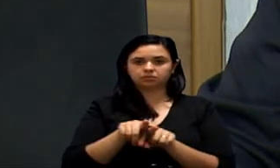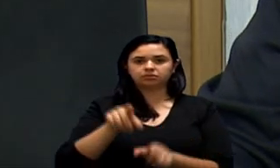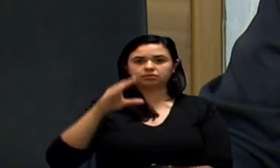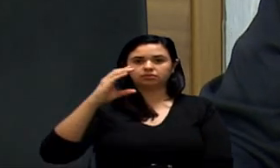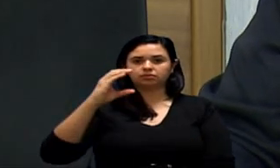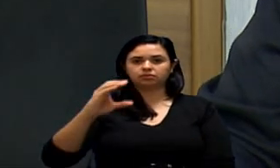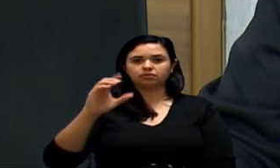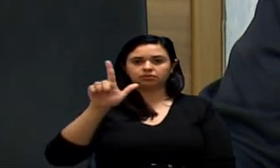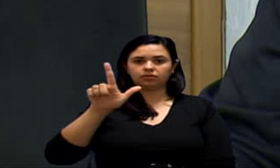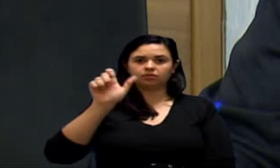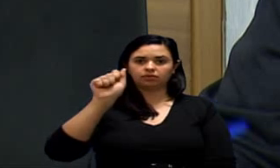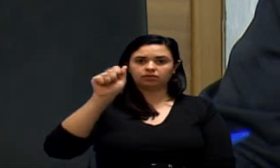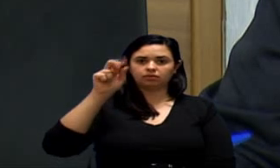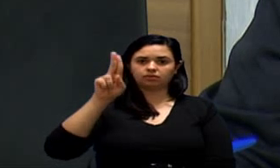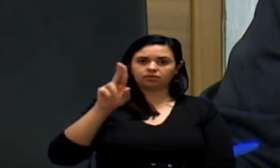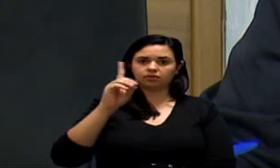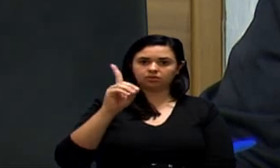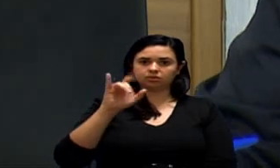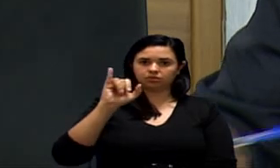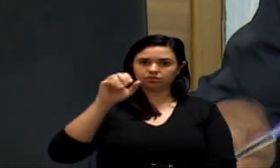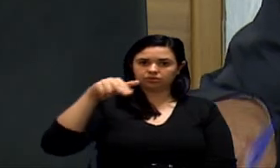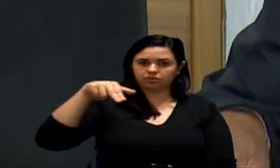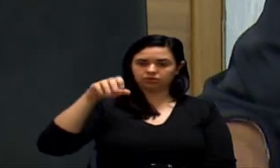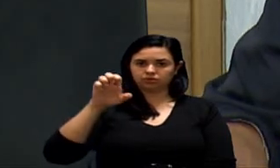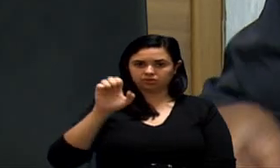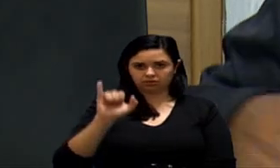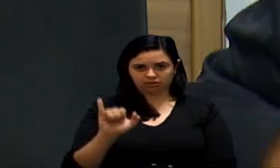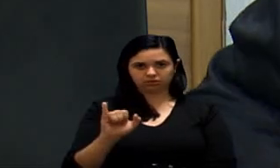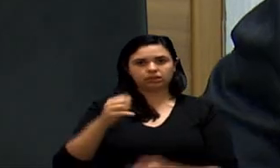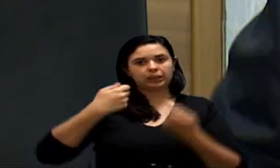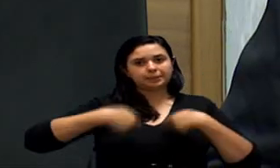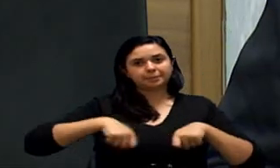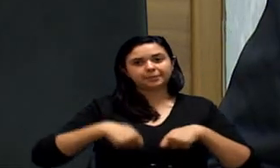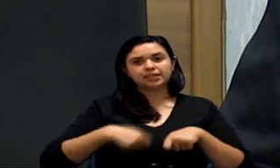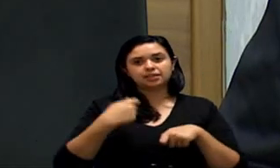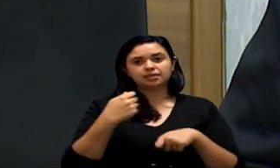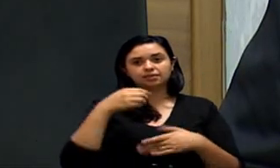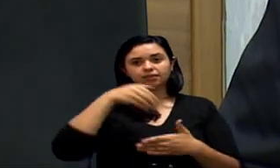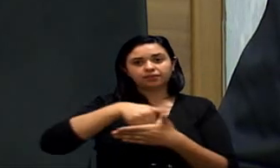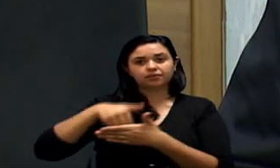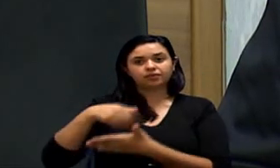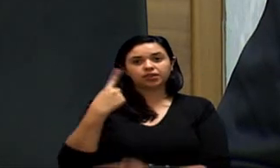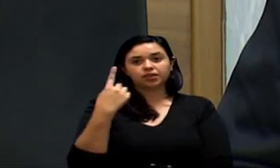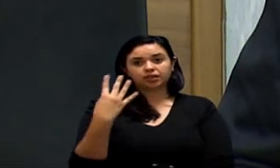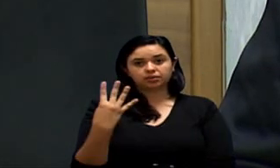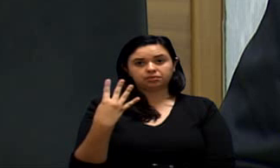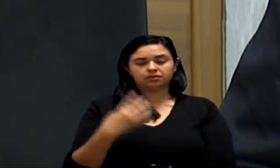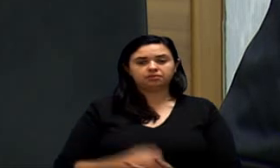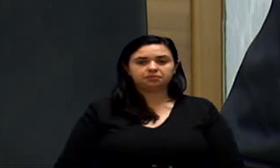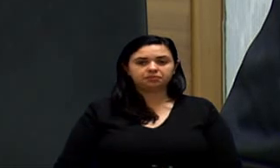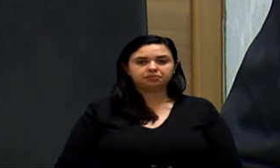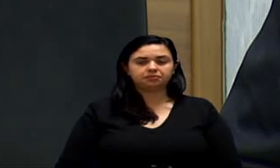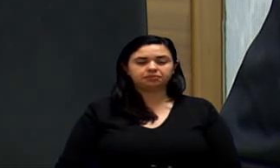Simões Pires. Eu coloco em votação. Esse nós precisamos de 14 votos, senhores vereadores.